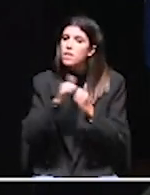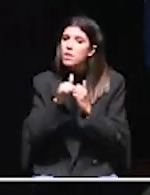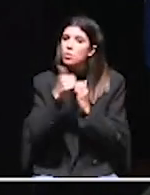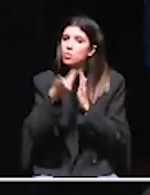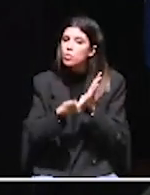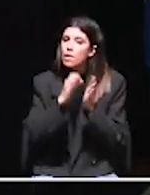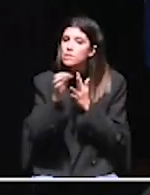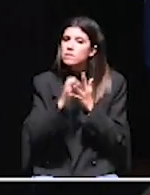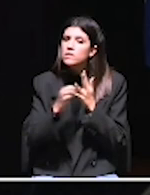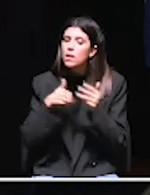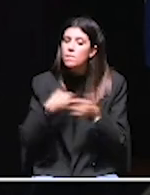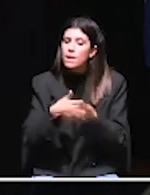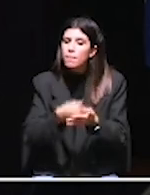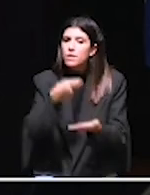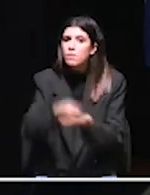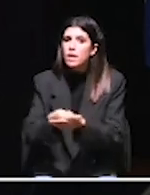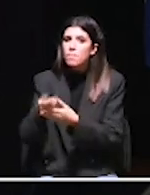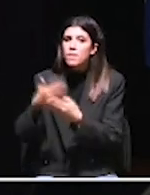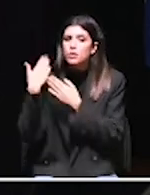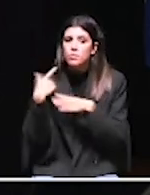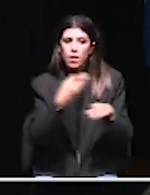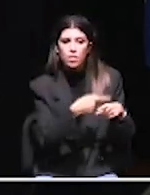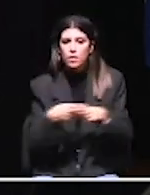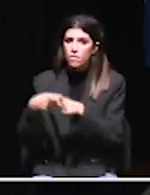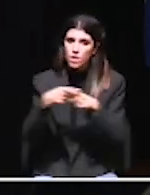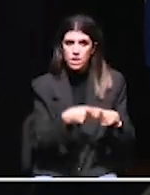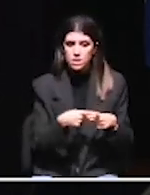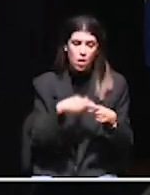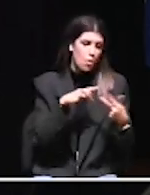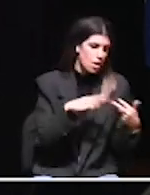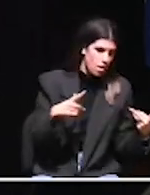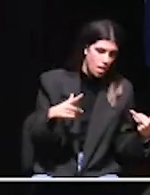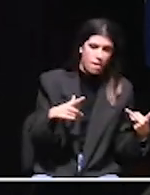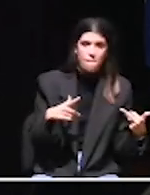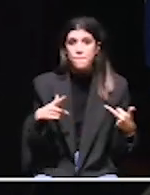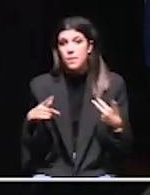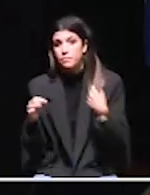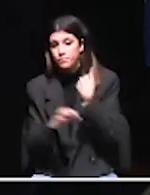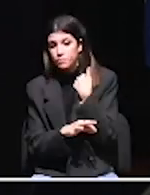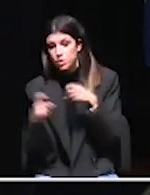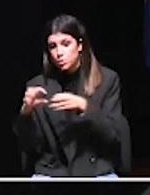e detalham os procedimentos, pagamentos e repartição de responsabilidades entre a Câmara Municipal